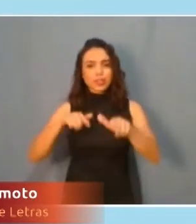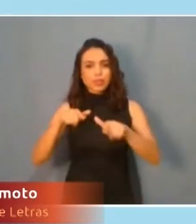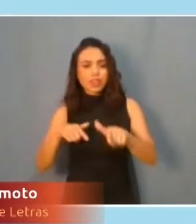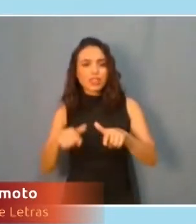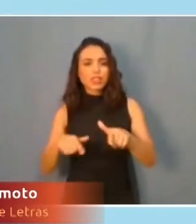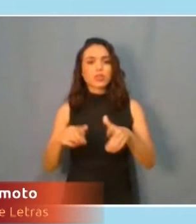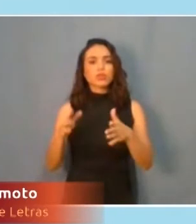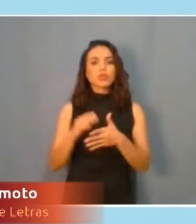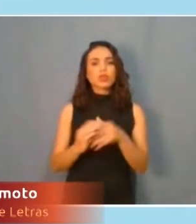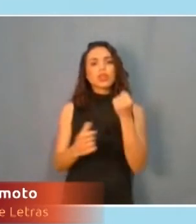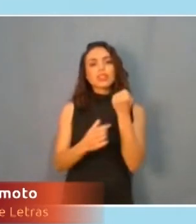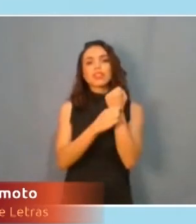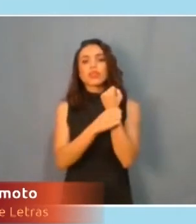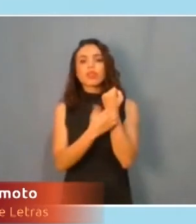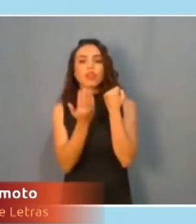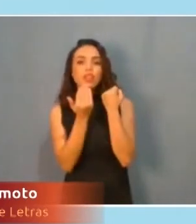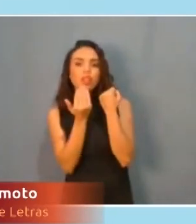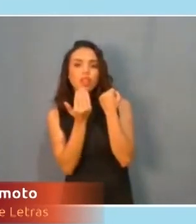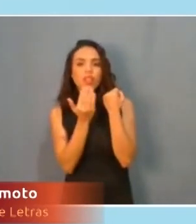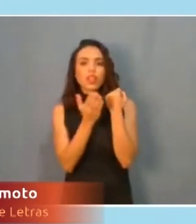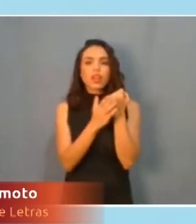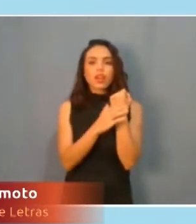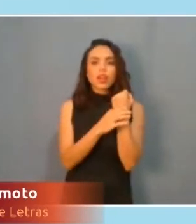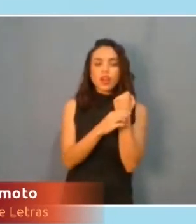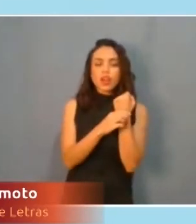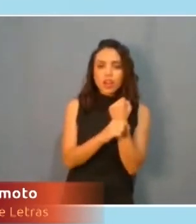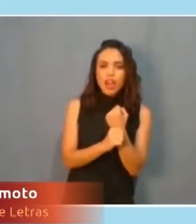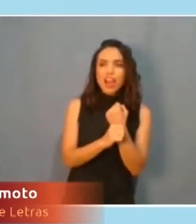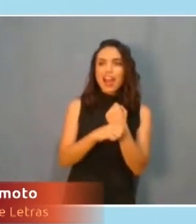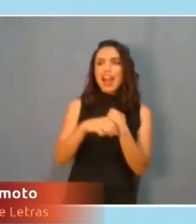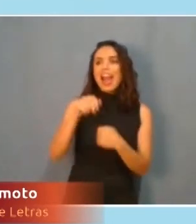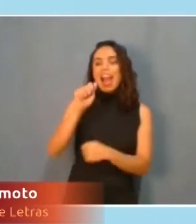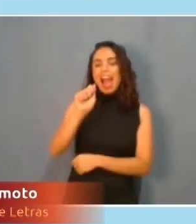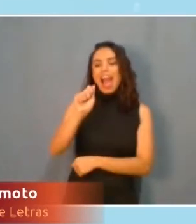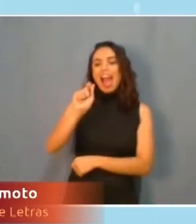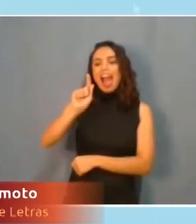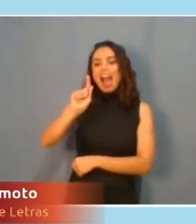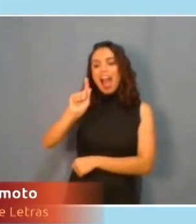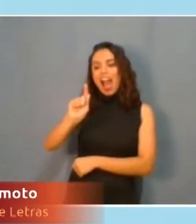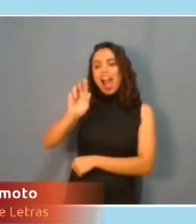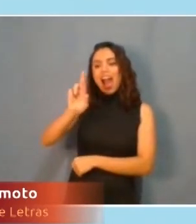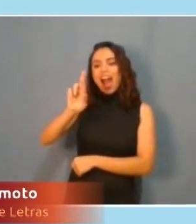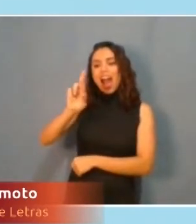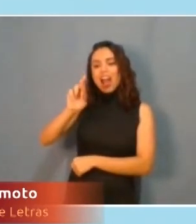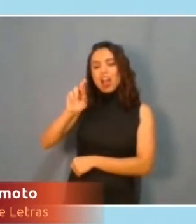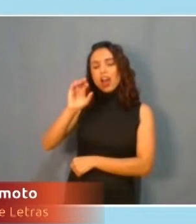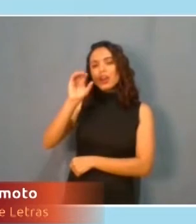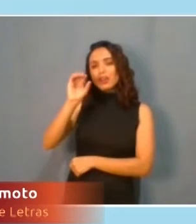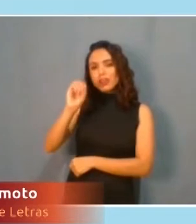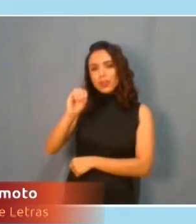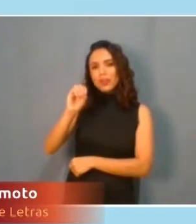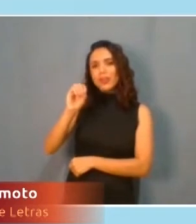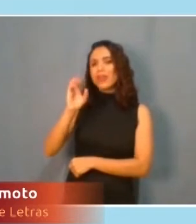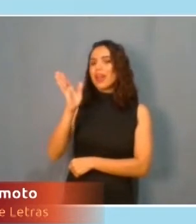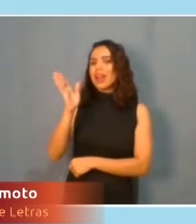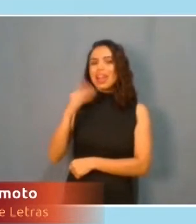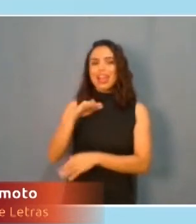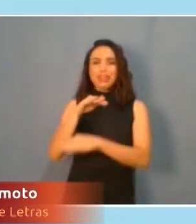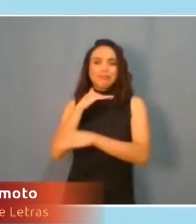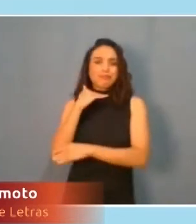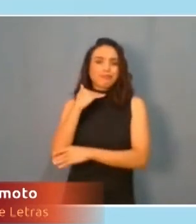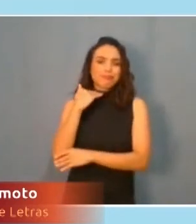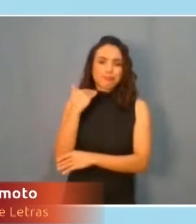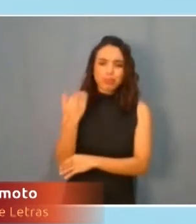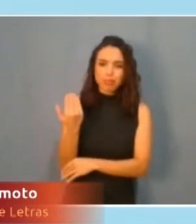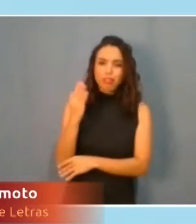o agro é morte, não é nada tech, nada pop, a gente tem um pouco de pavor da destruição que esse setor faz